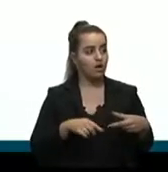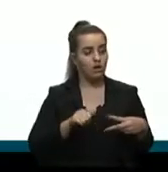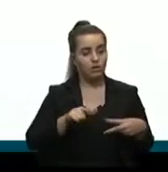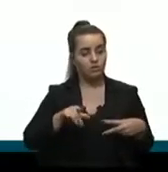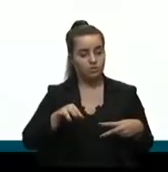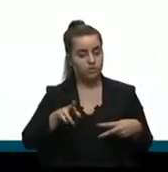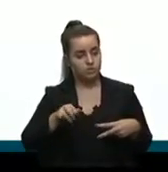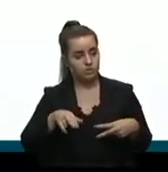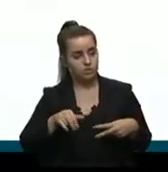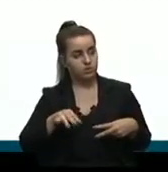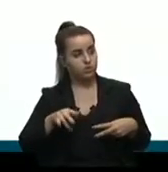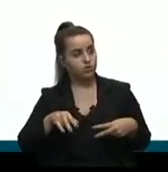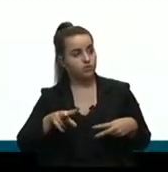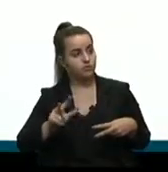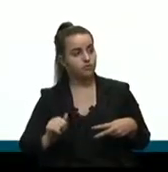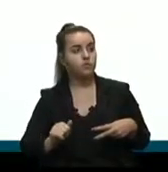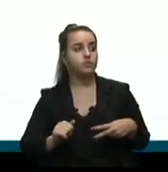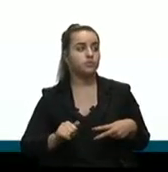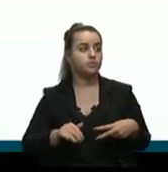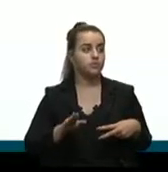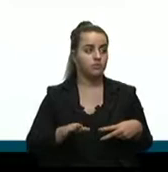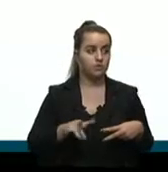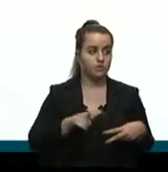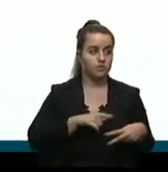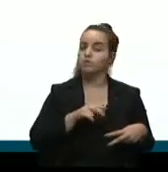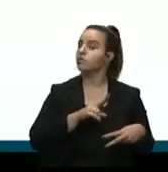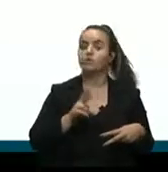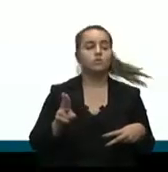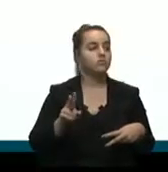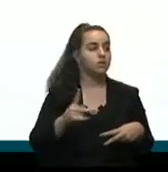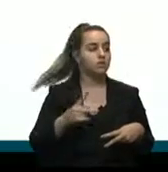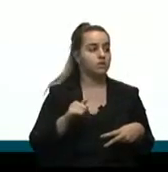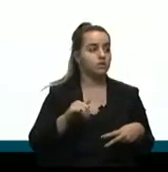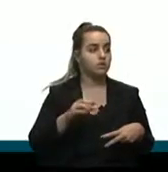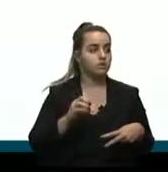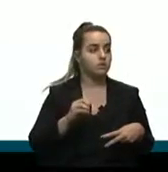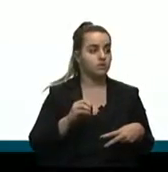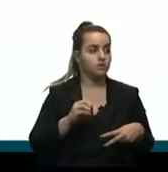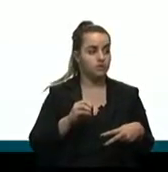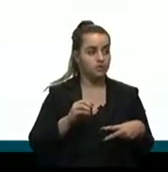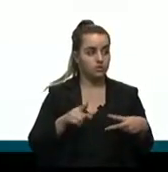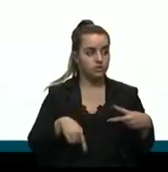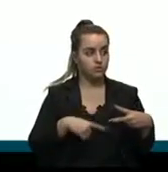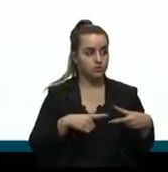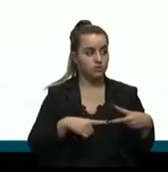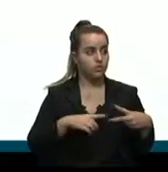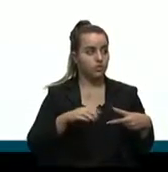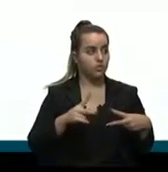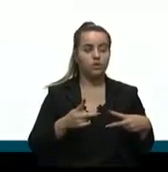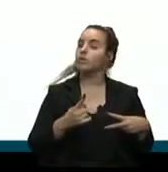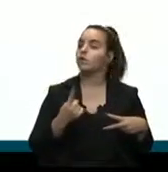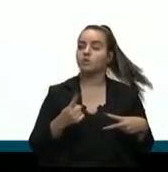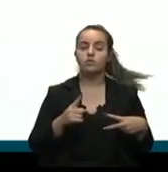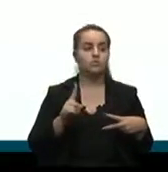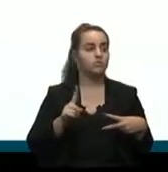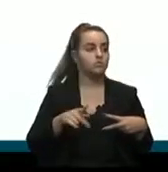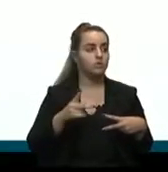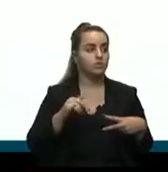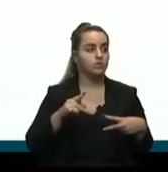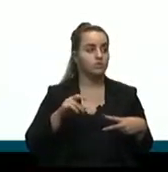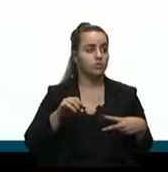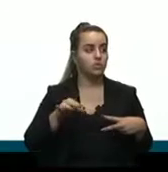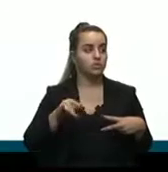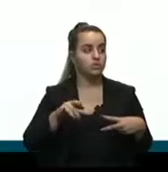hipótese alternativa. Então, chamaremos de H0 hipótese nula e chamaremos de H1 a